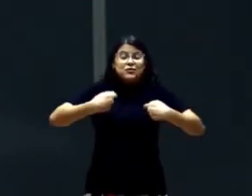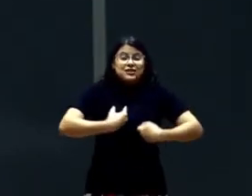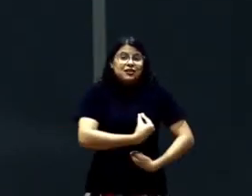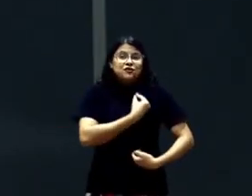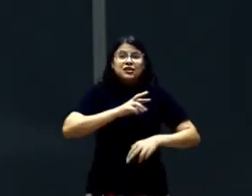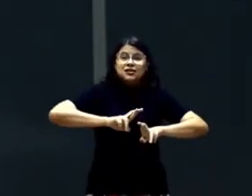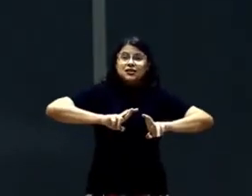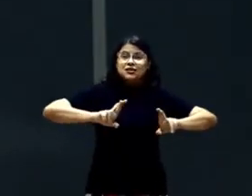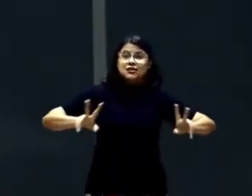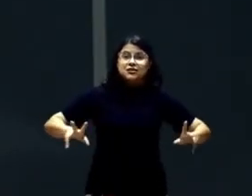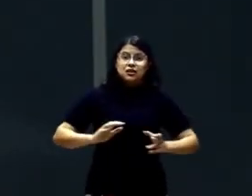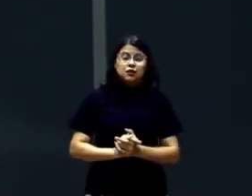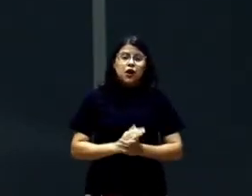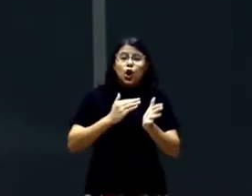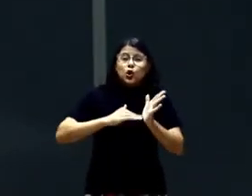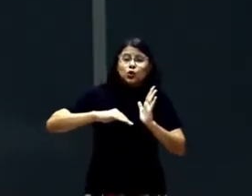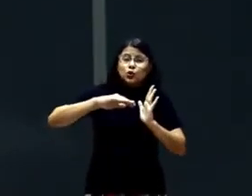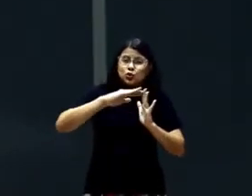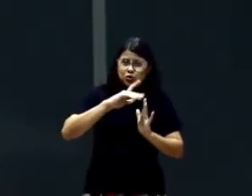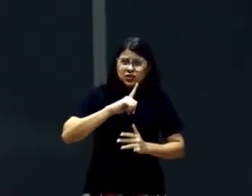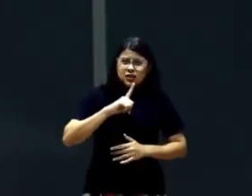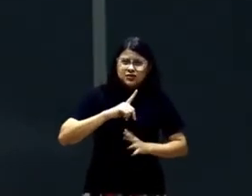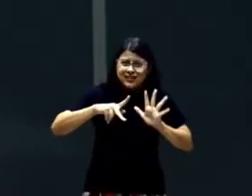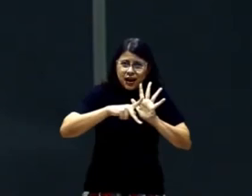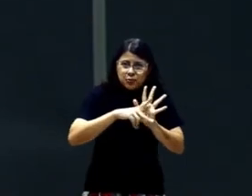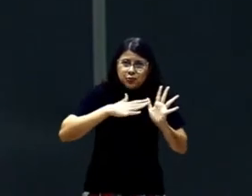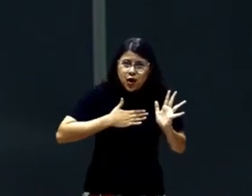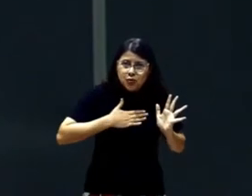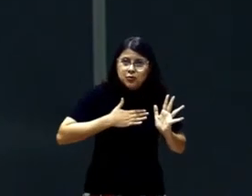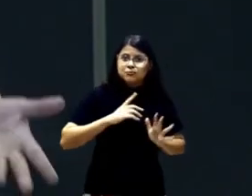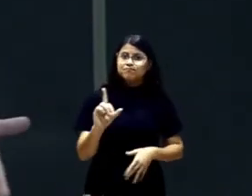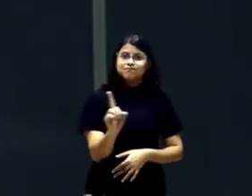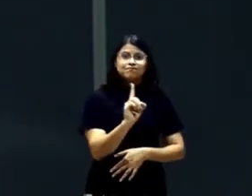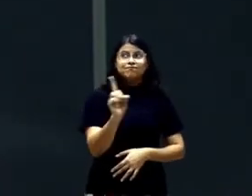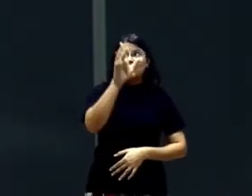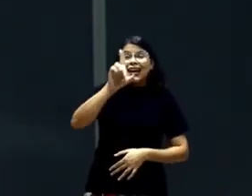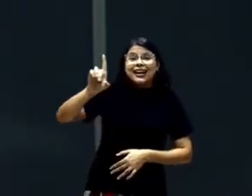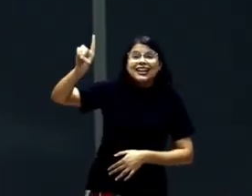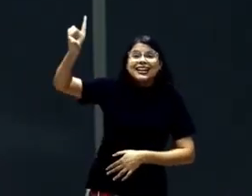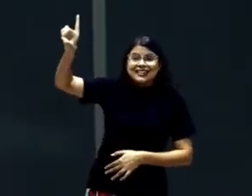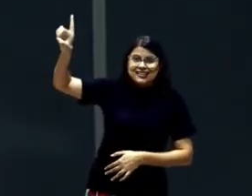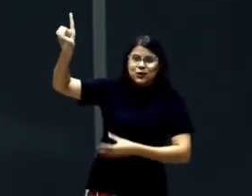não é meu. Eu não posso entender que é meu. porque a inteligência foi Deus que me deu.